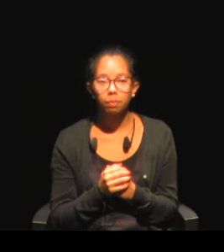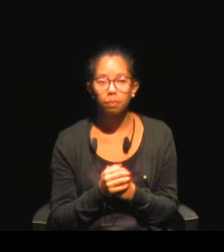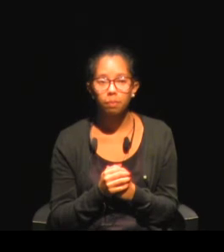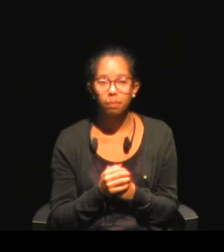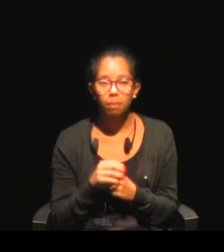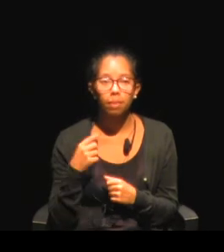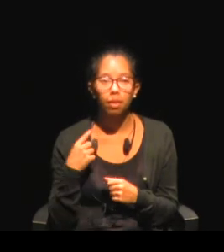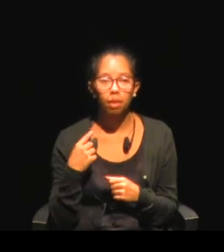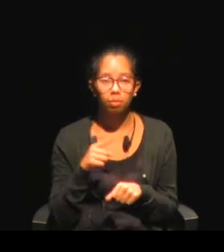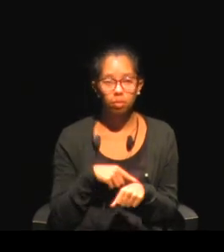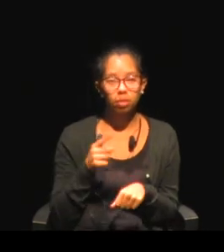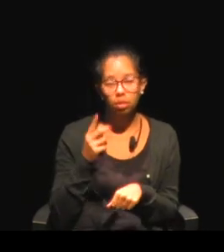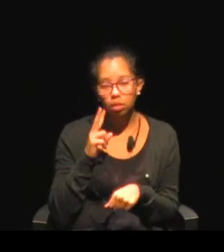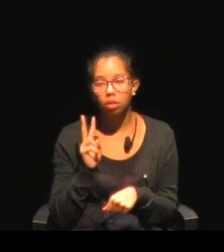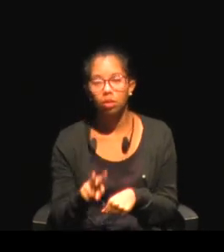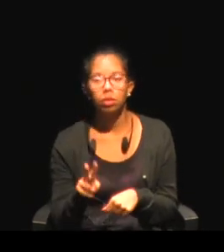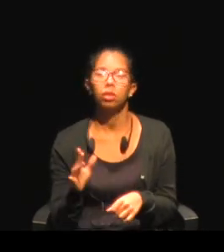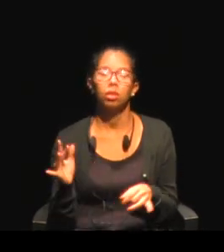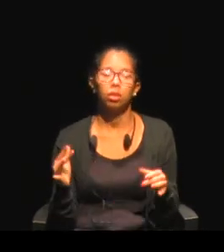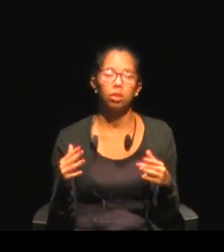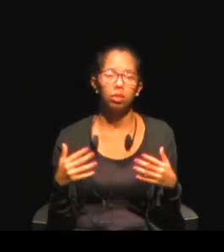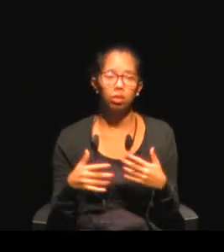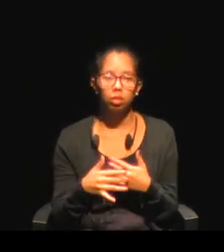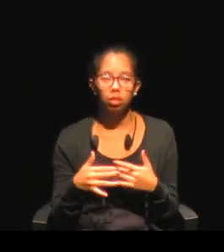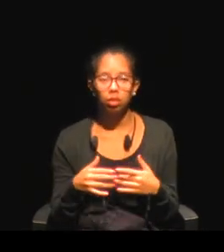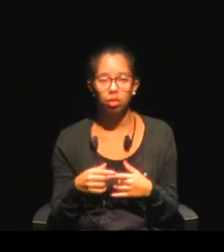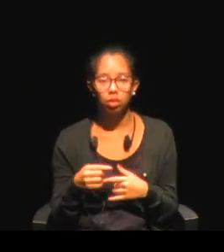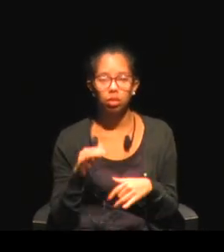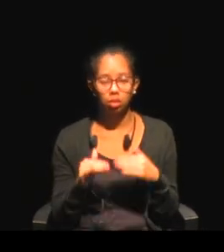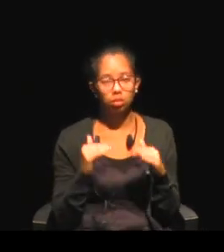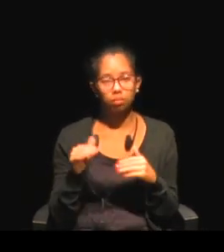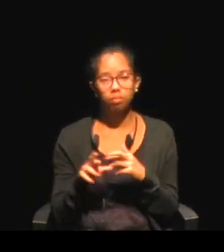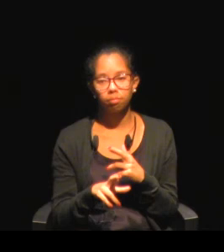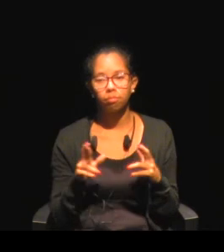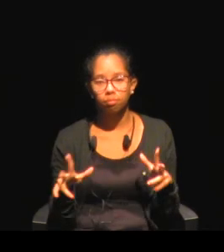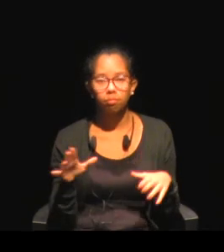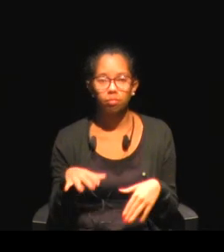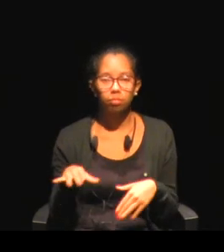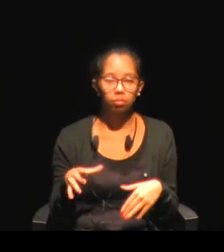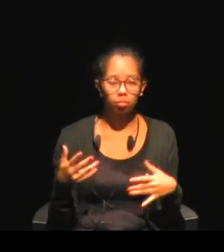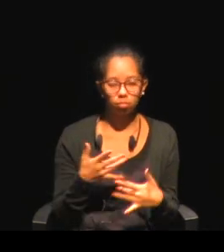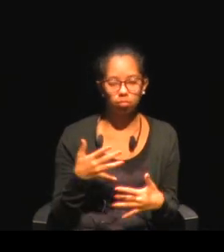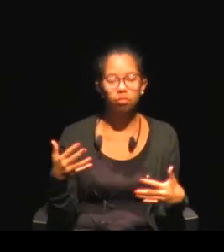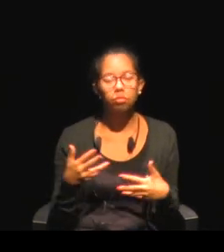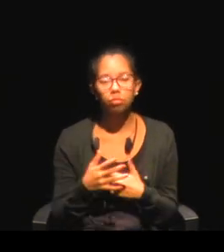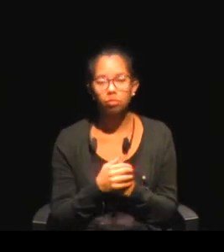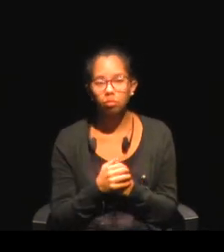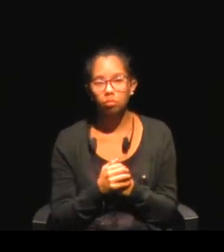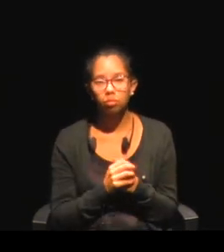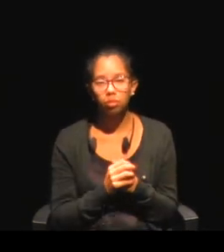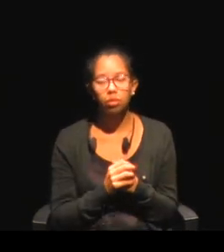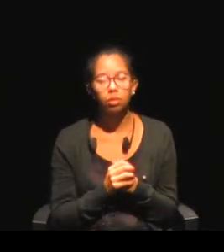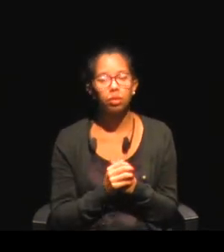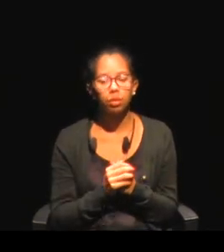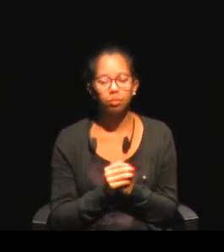aqui como uma memória afetiva dessa CTN aí, e constrói toda